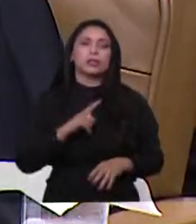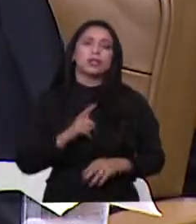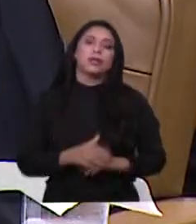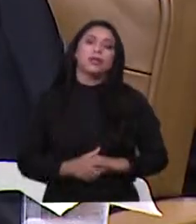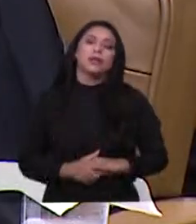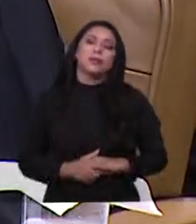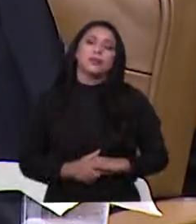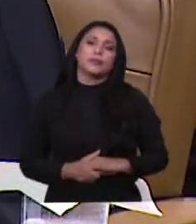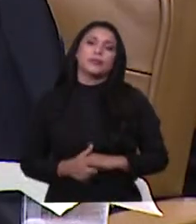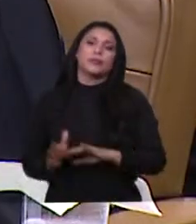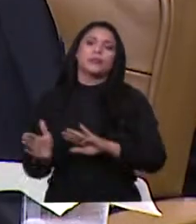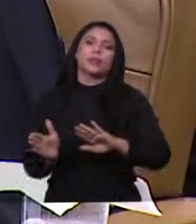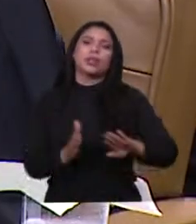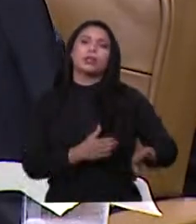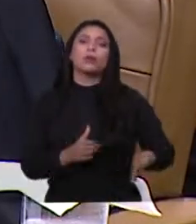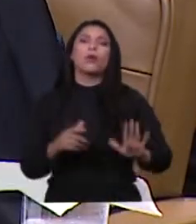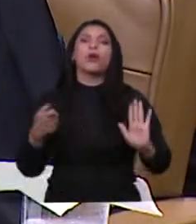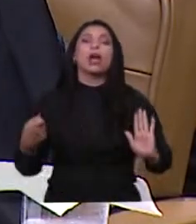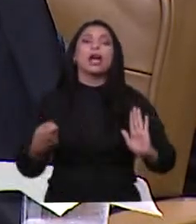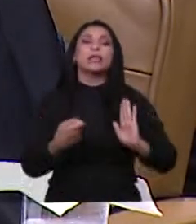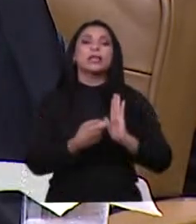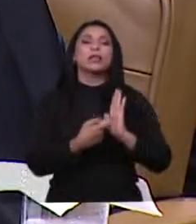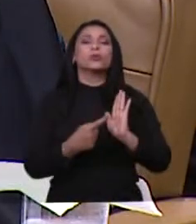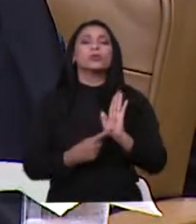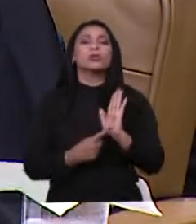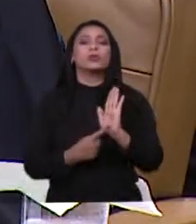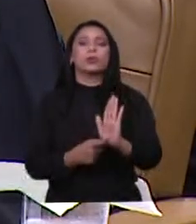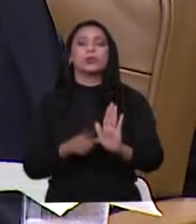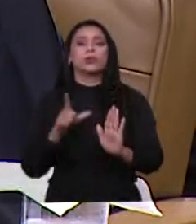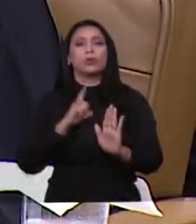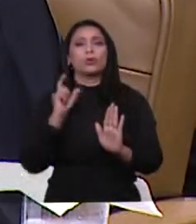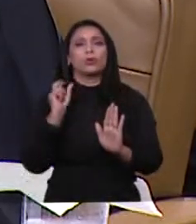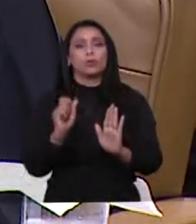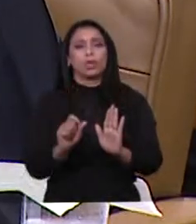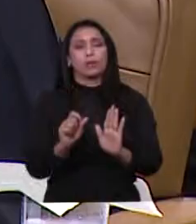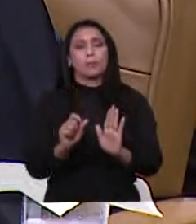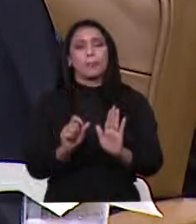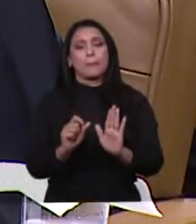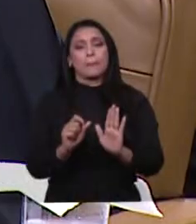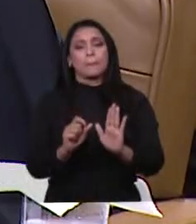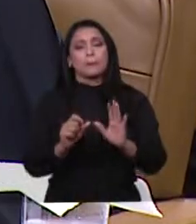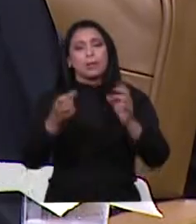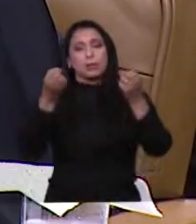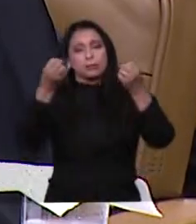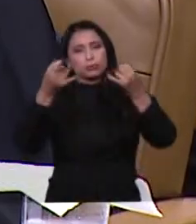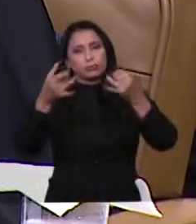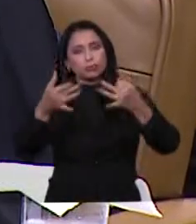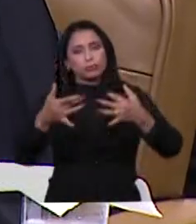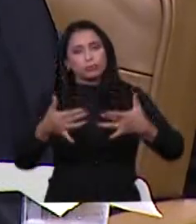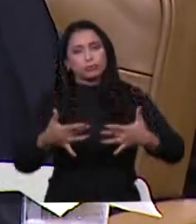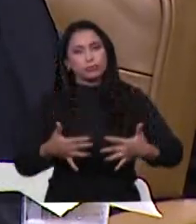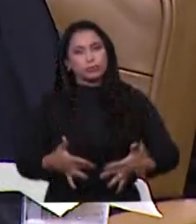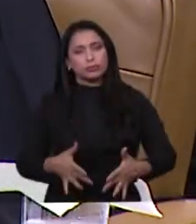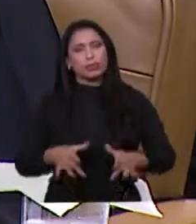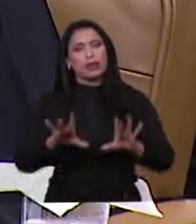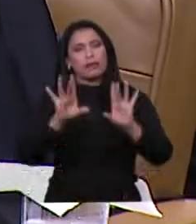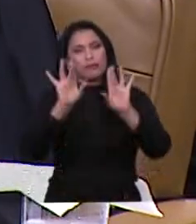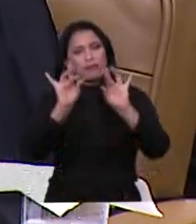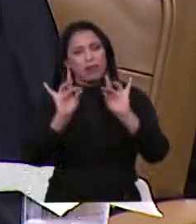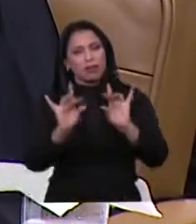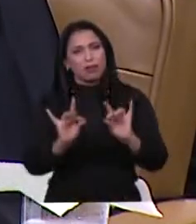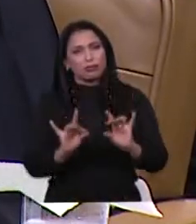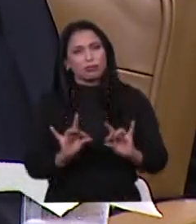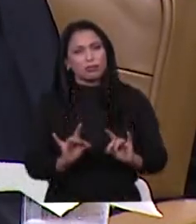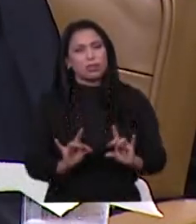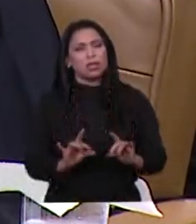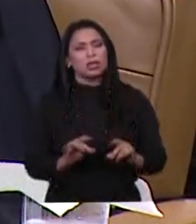fática apresentada na denúncia e reiterada em alegações finais descreve uma rede encadeada de acontecimentos,